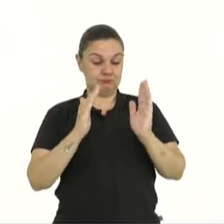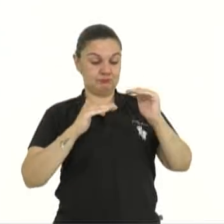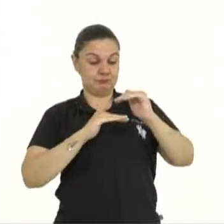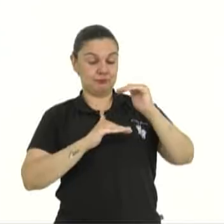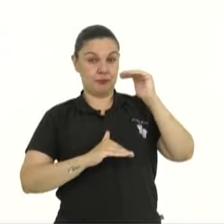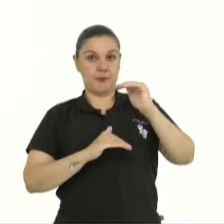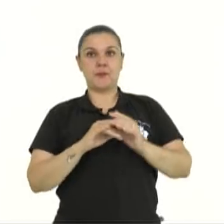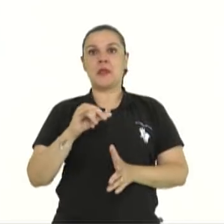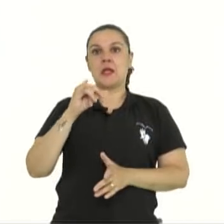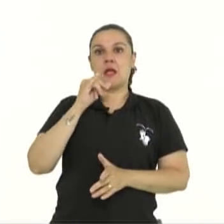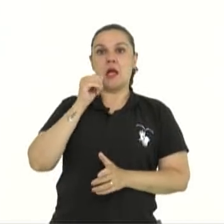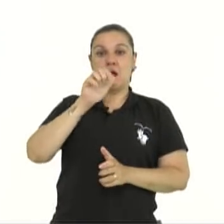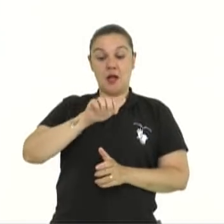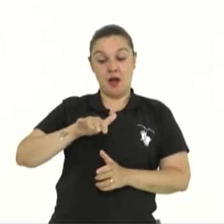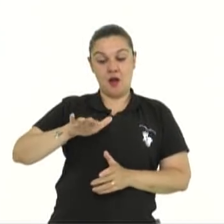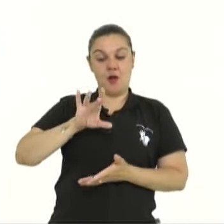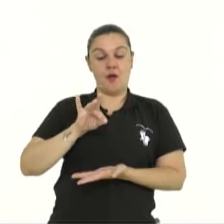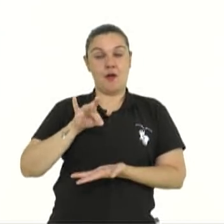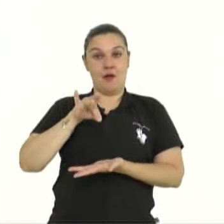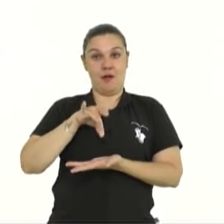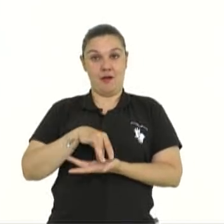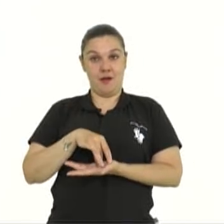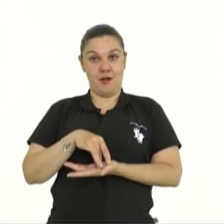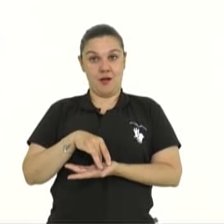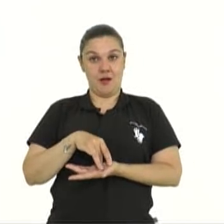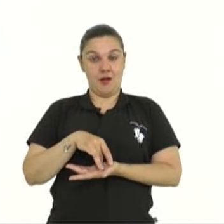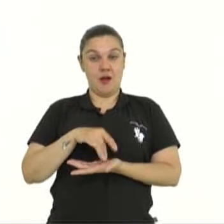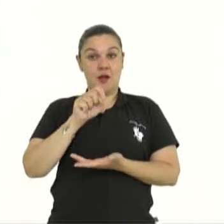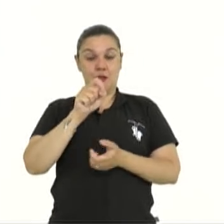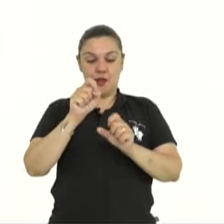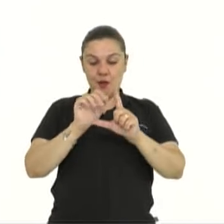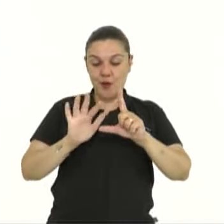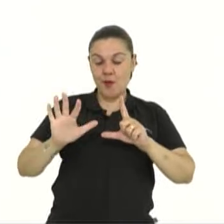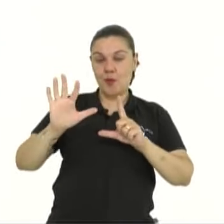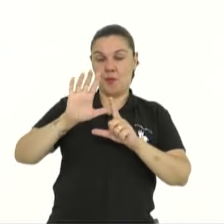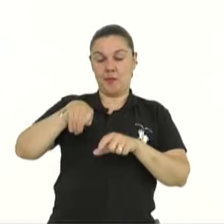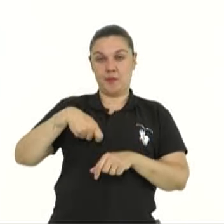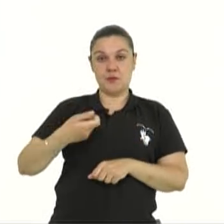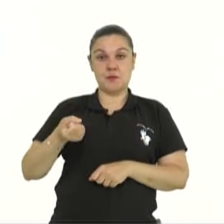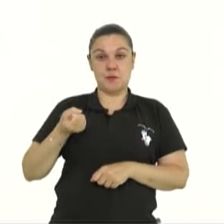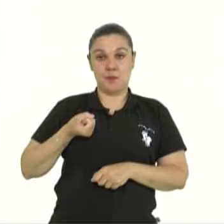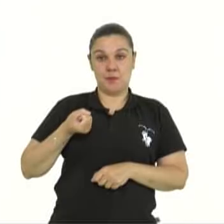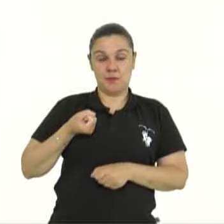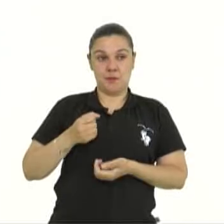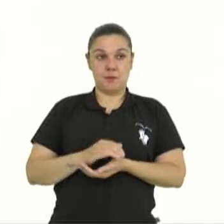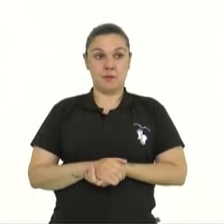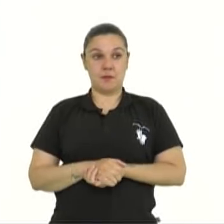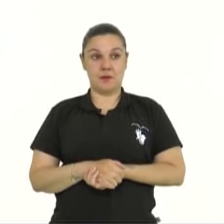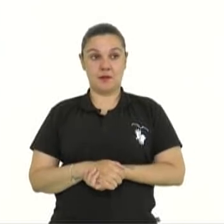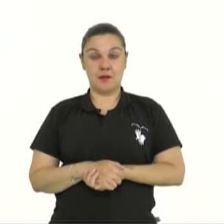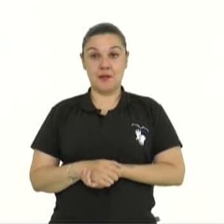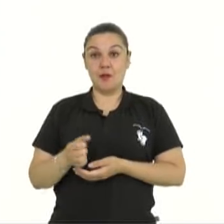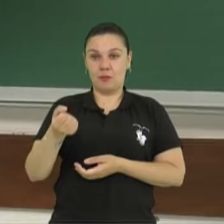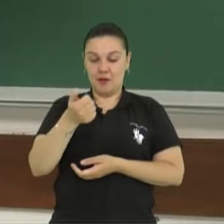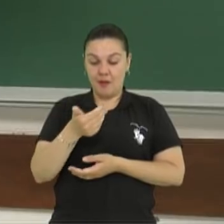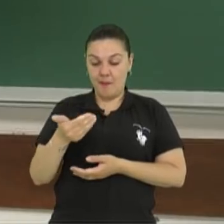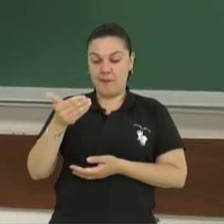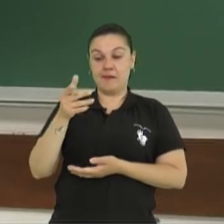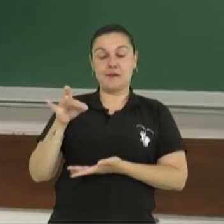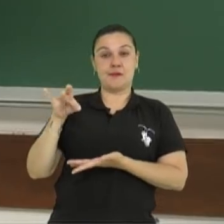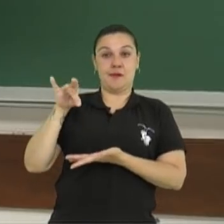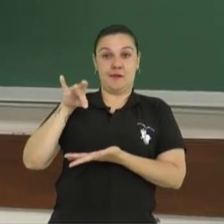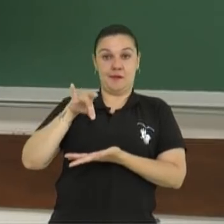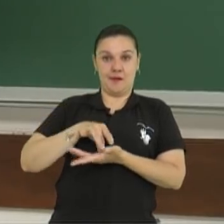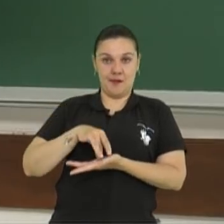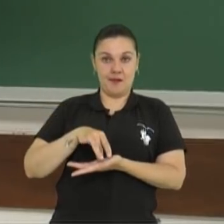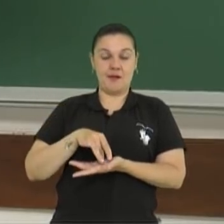proporções entre o espaço real e o mapa através de números. Então, entre a paisagem real, né,